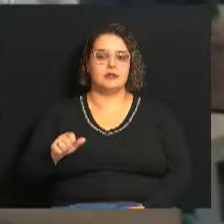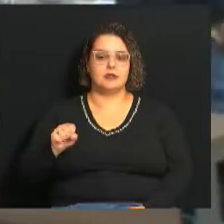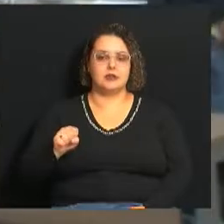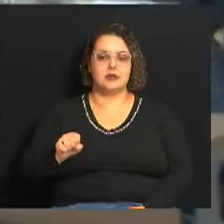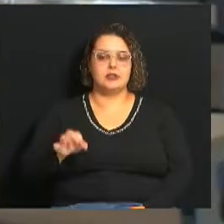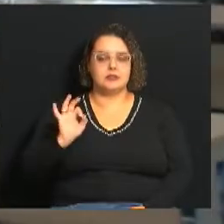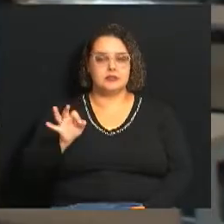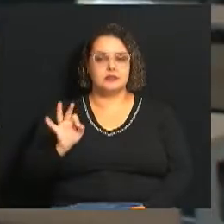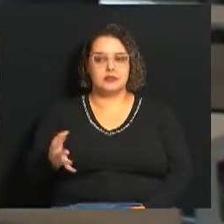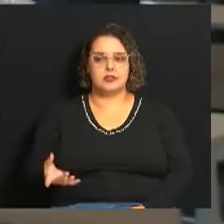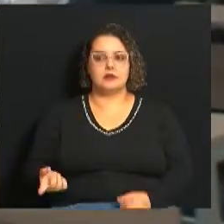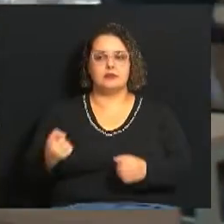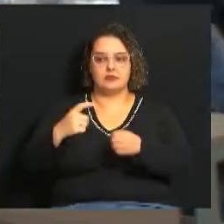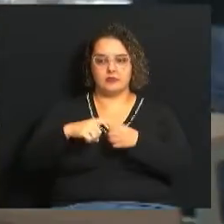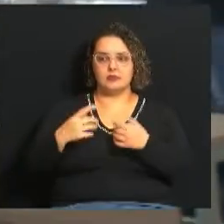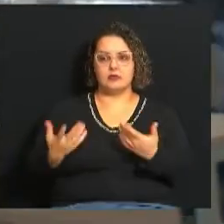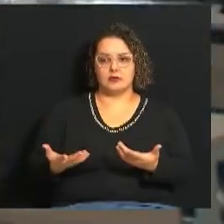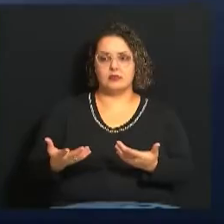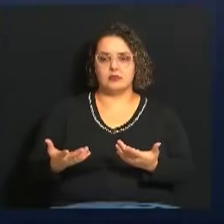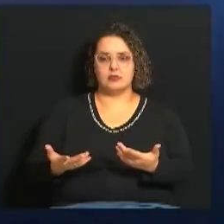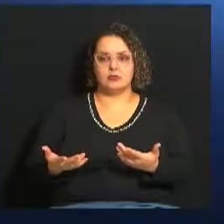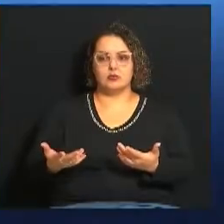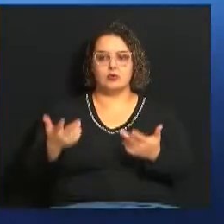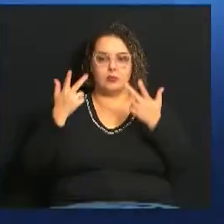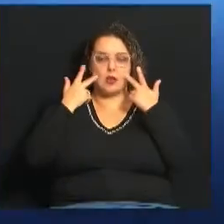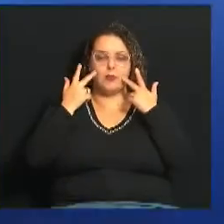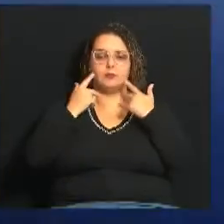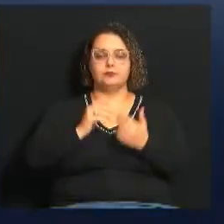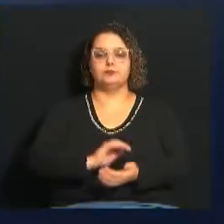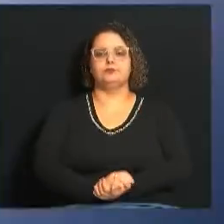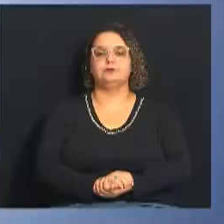a retomar a atividade normal.